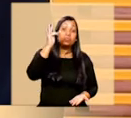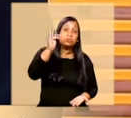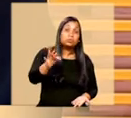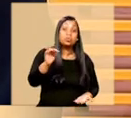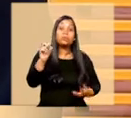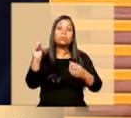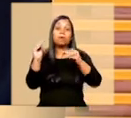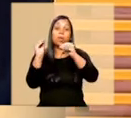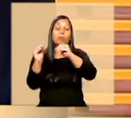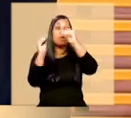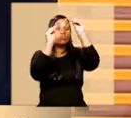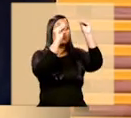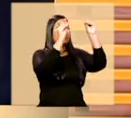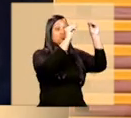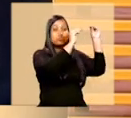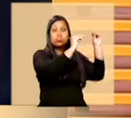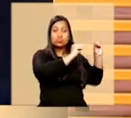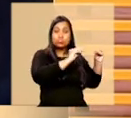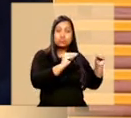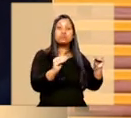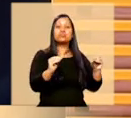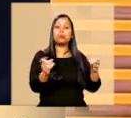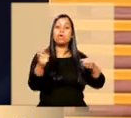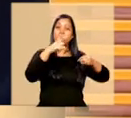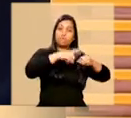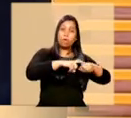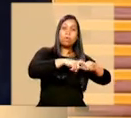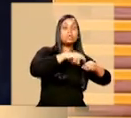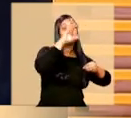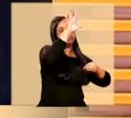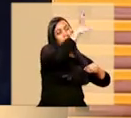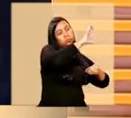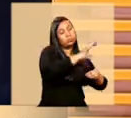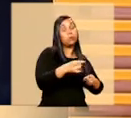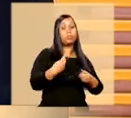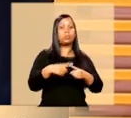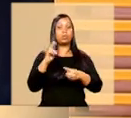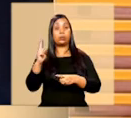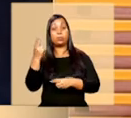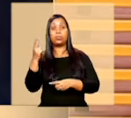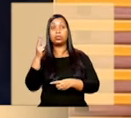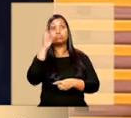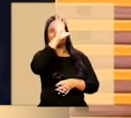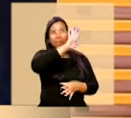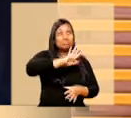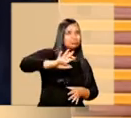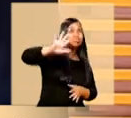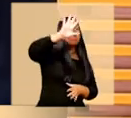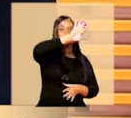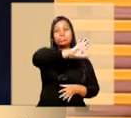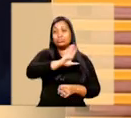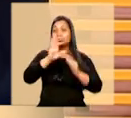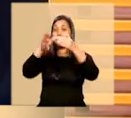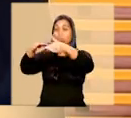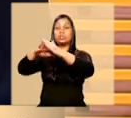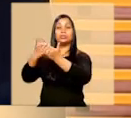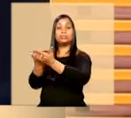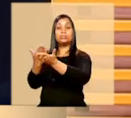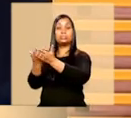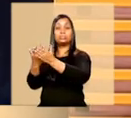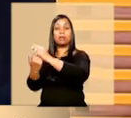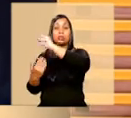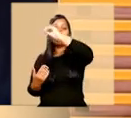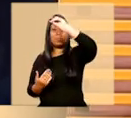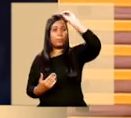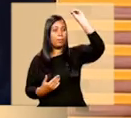vão para outros centros, voltam para os seus estados, né? Uma vez que o HB recebe médicos de todos os estados do país. E eles vão levar isso para